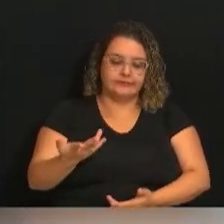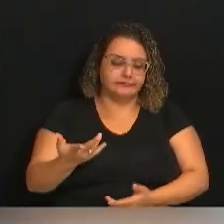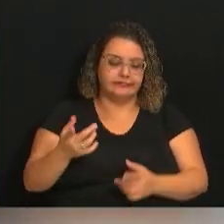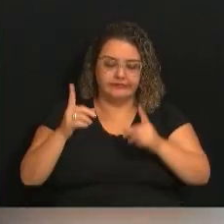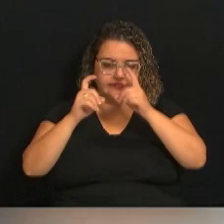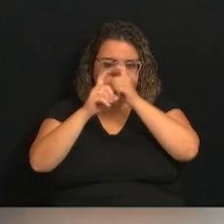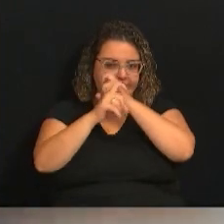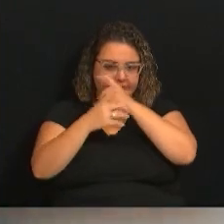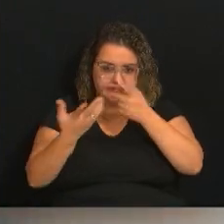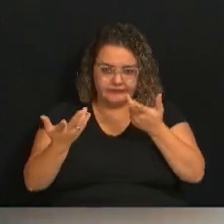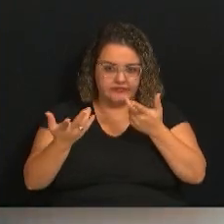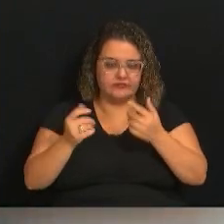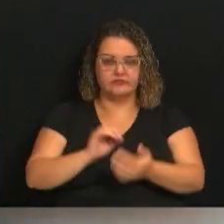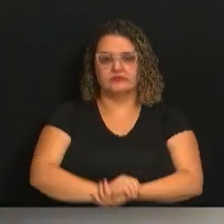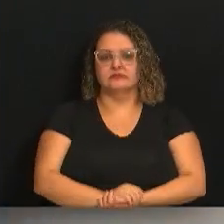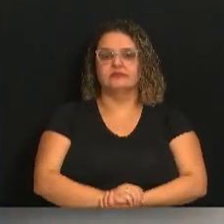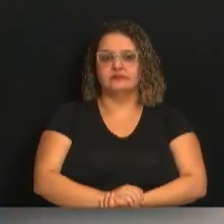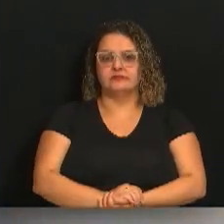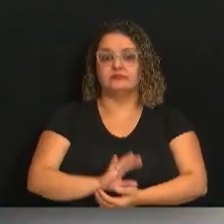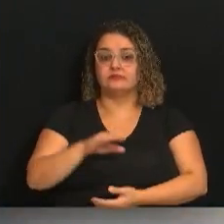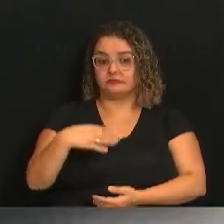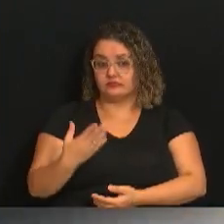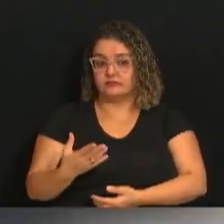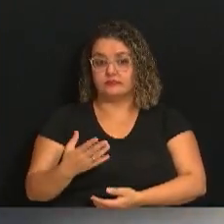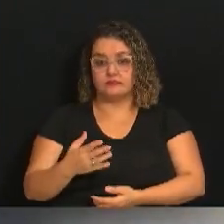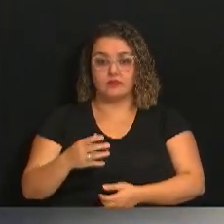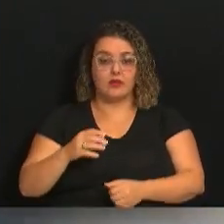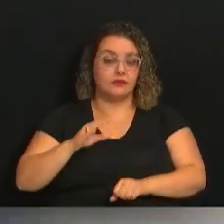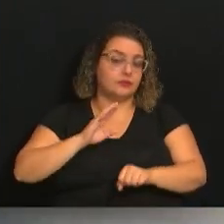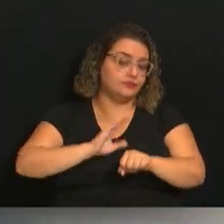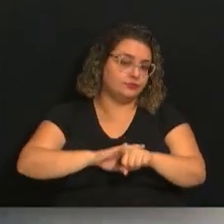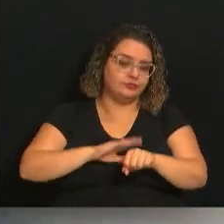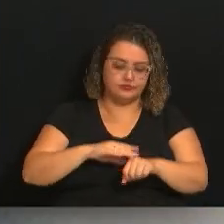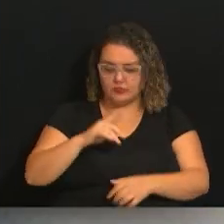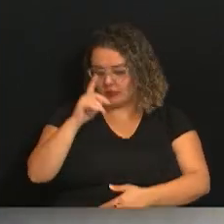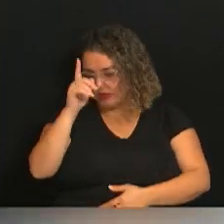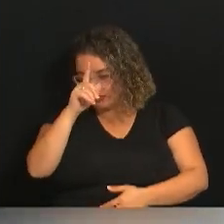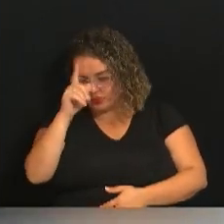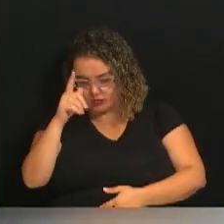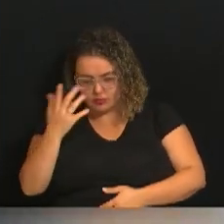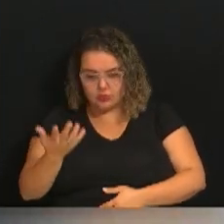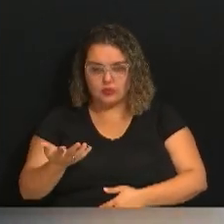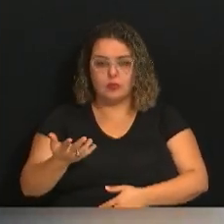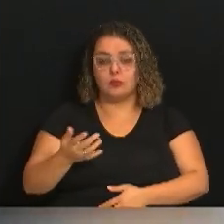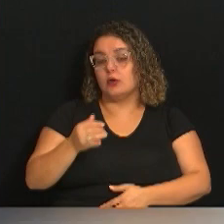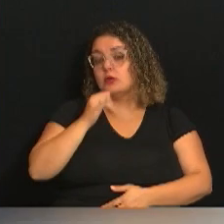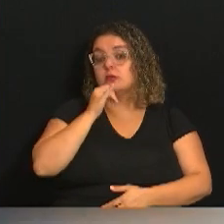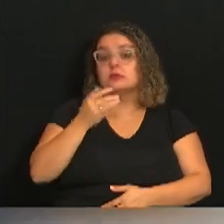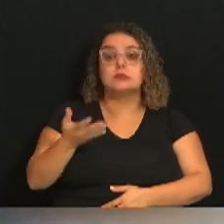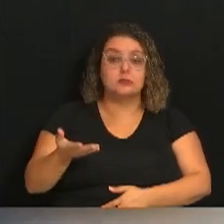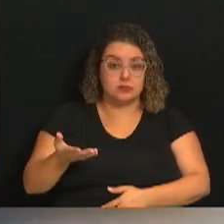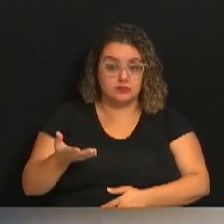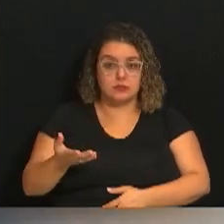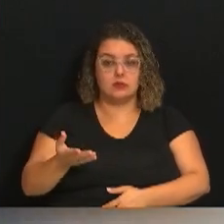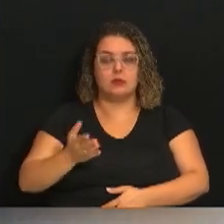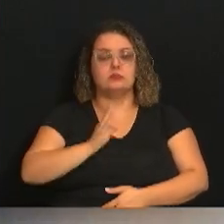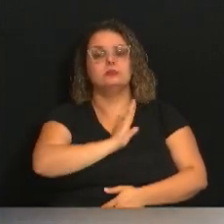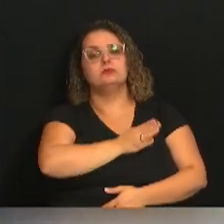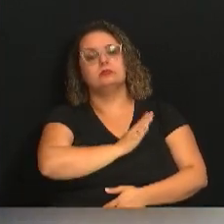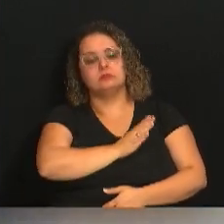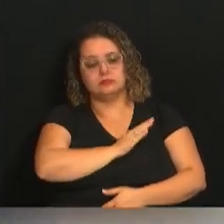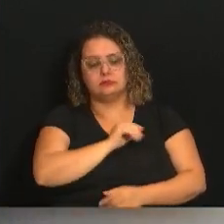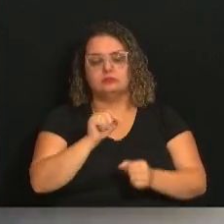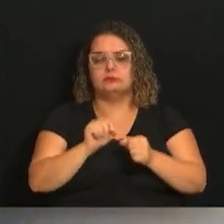dificuldade, né, quando da realização de alguma atividade, que tem tontura. Então, ela pode ser encaminhada a um cardiologista para que se faça